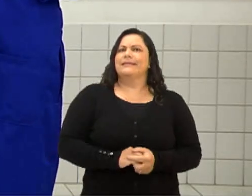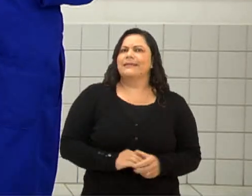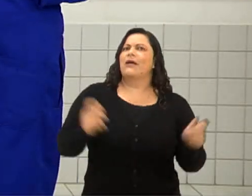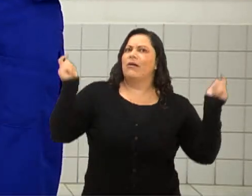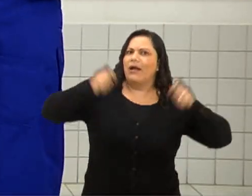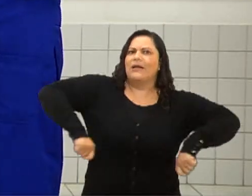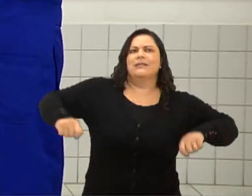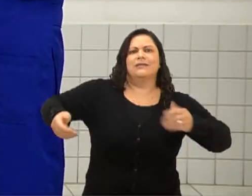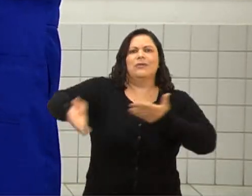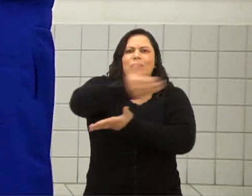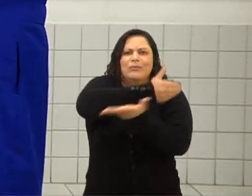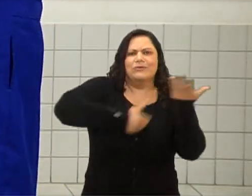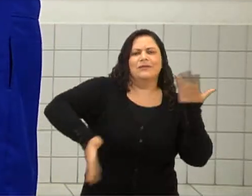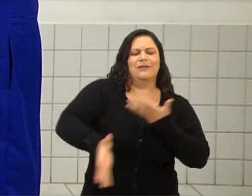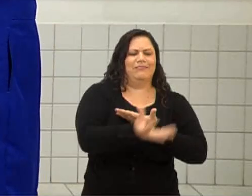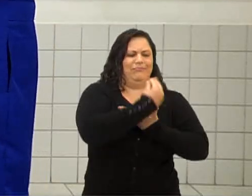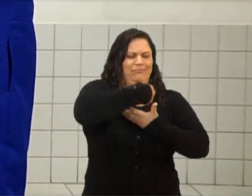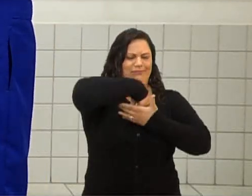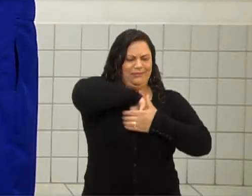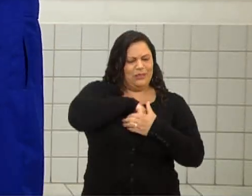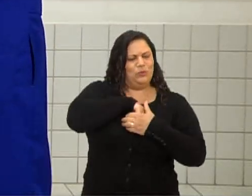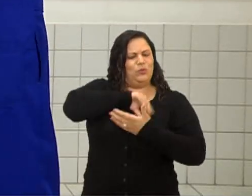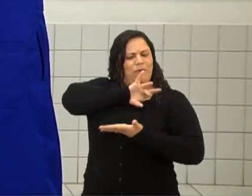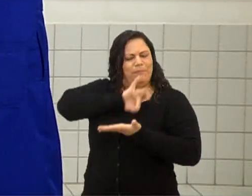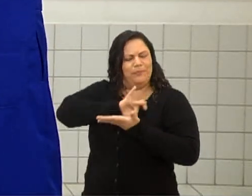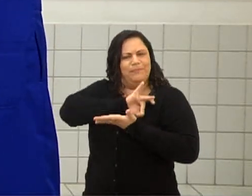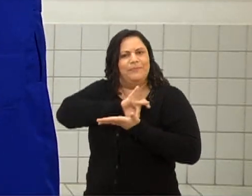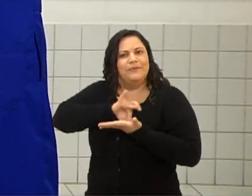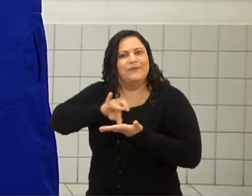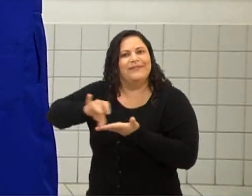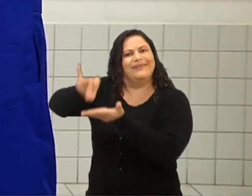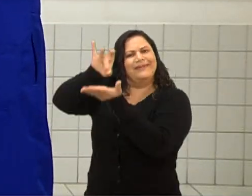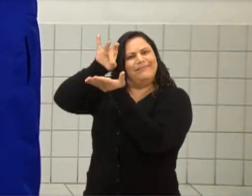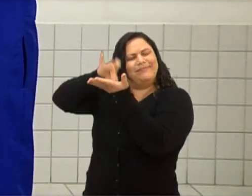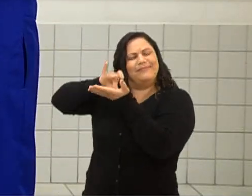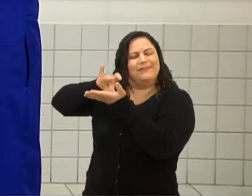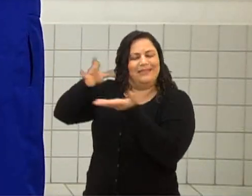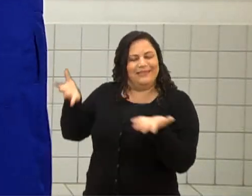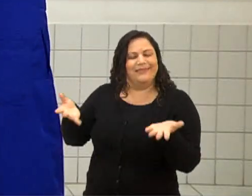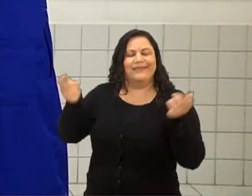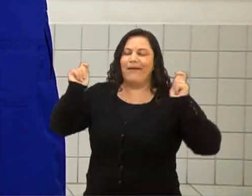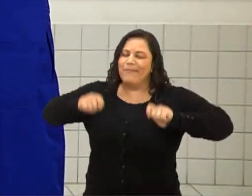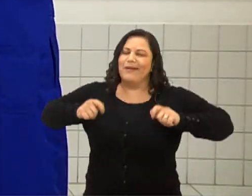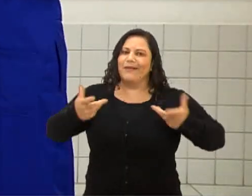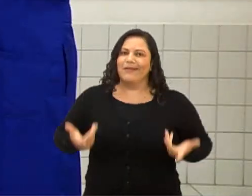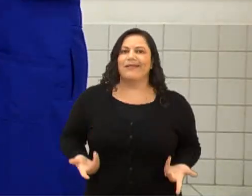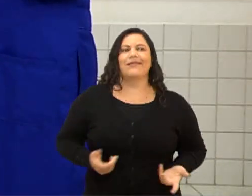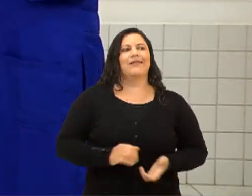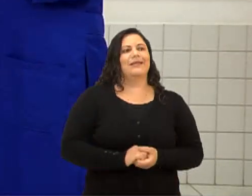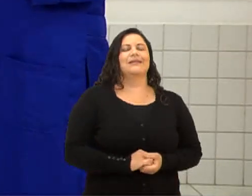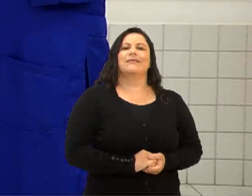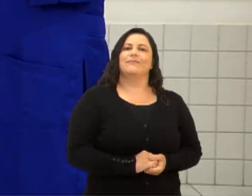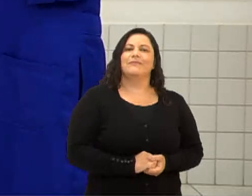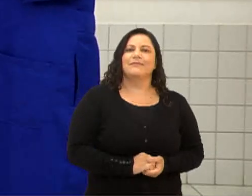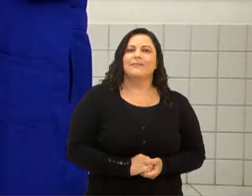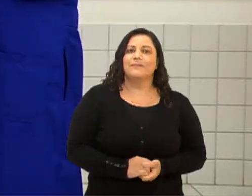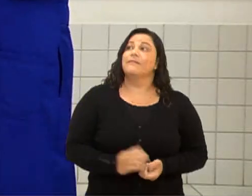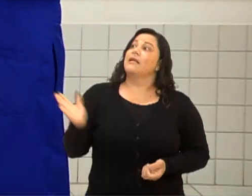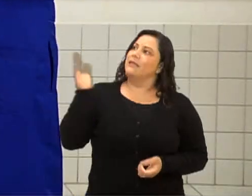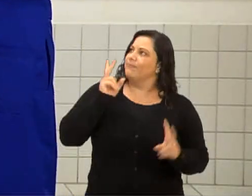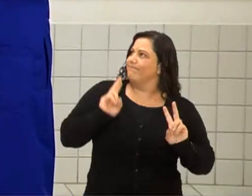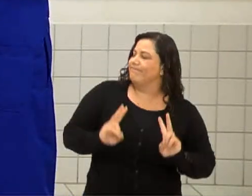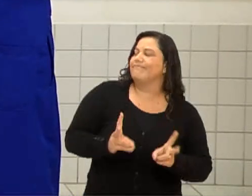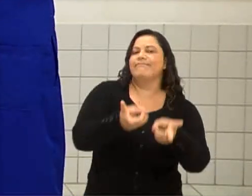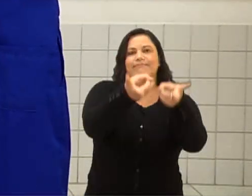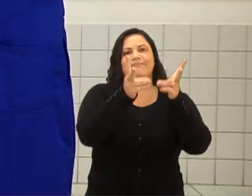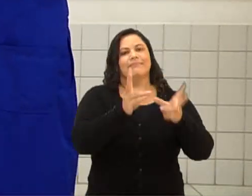temos essência dentro de nós, precisa ter sujeito e predicado. Ok, galera? Vamos lá, professora Rosa? Vamos seguir,